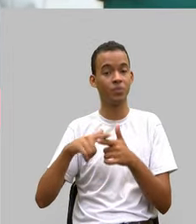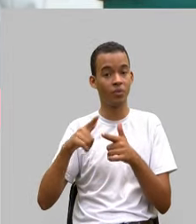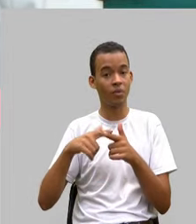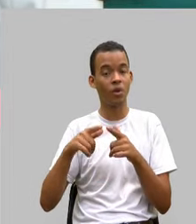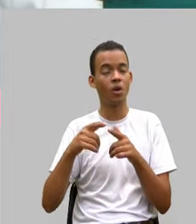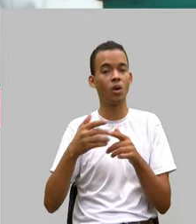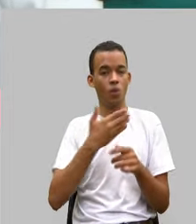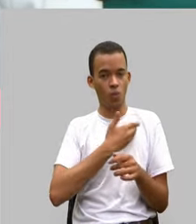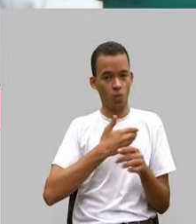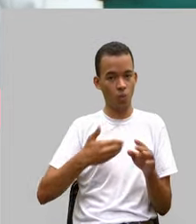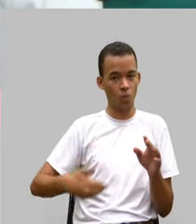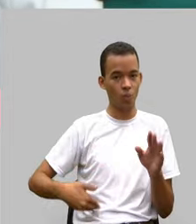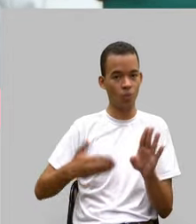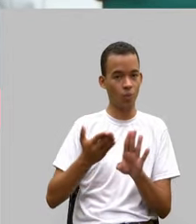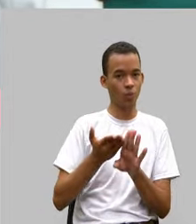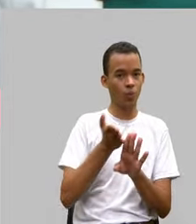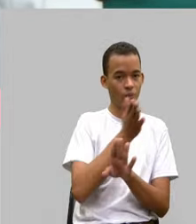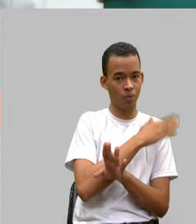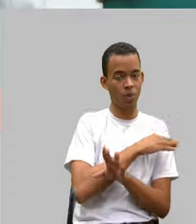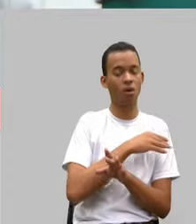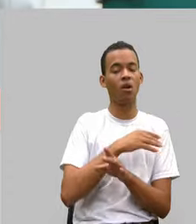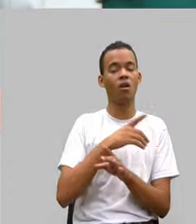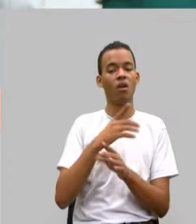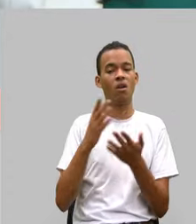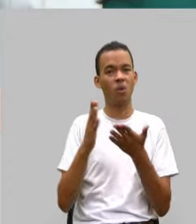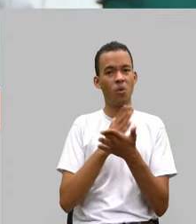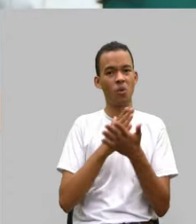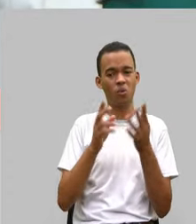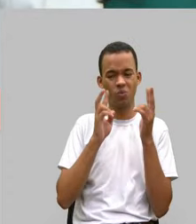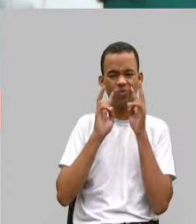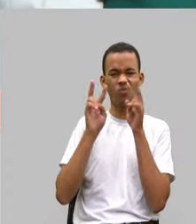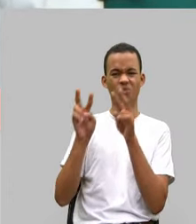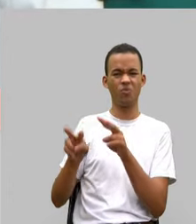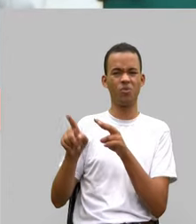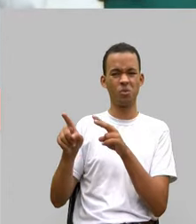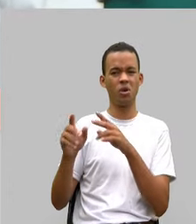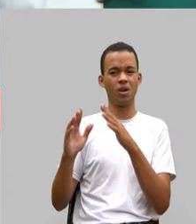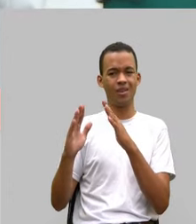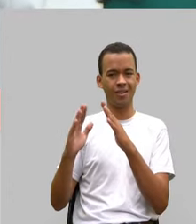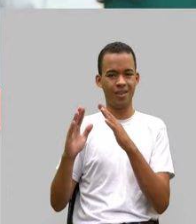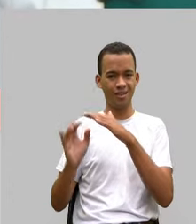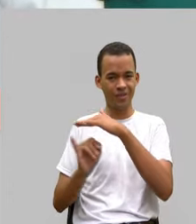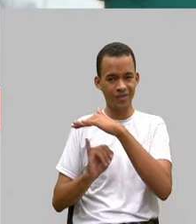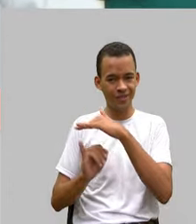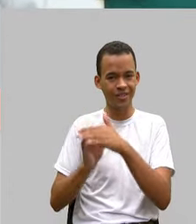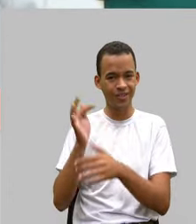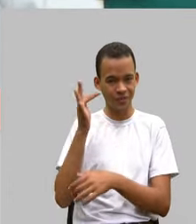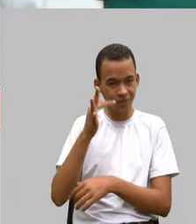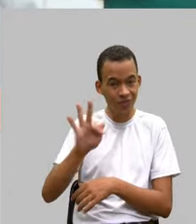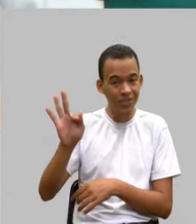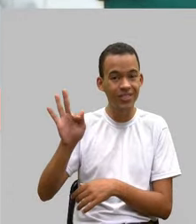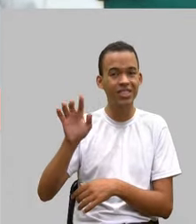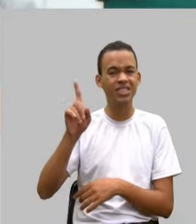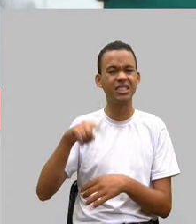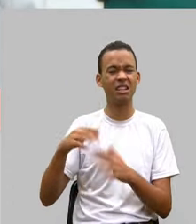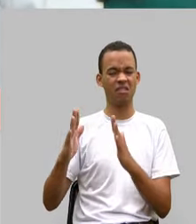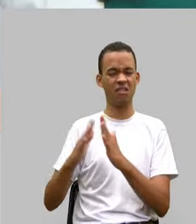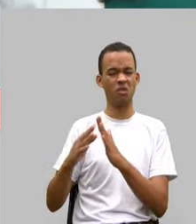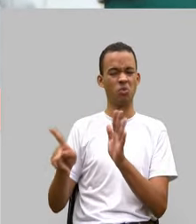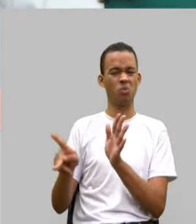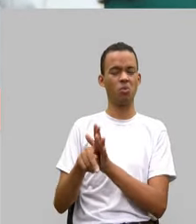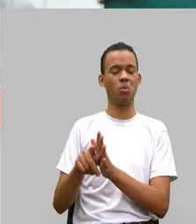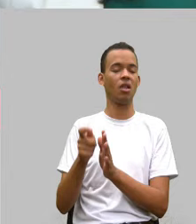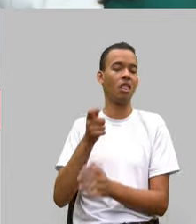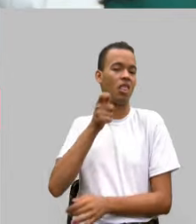considerados casas de balbúrdia né locais né onde fumamos maconha usávamos